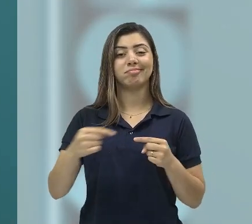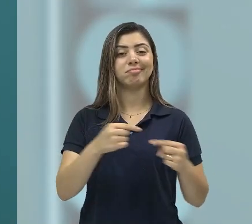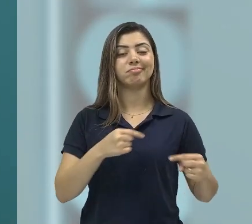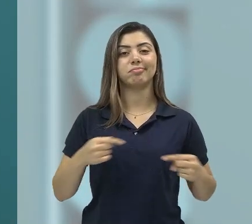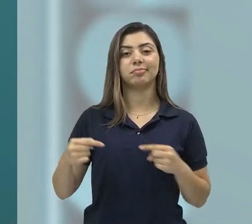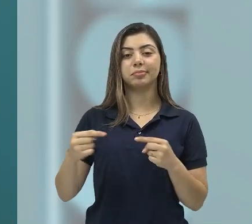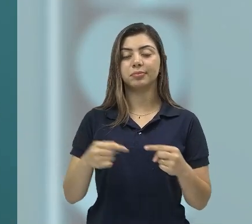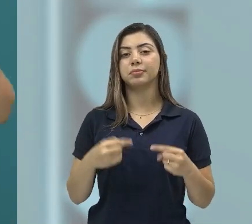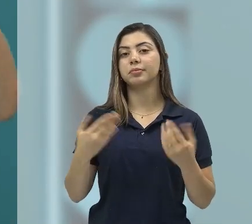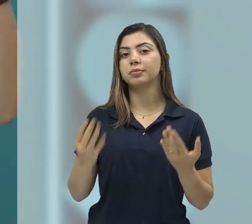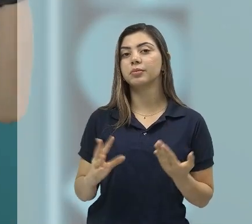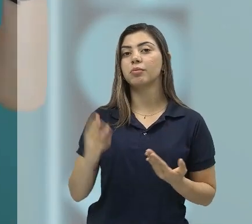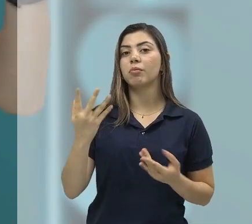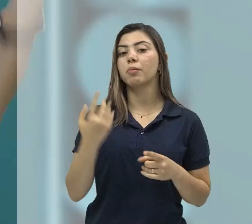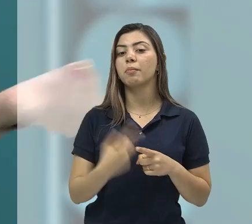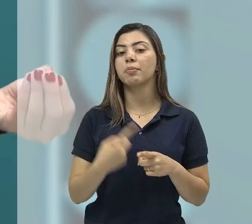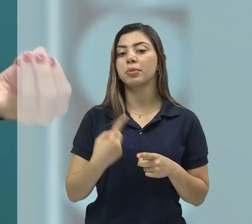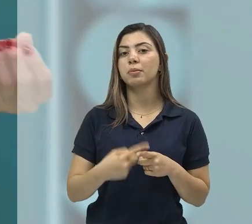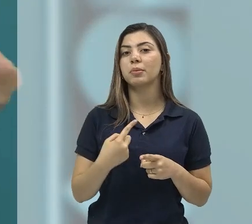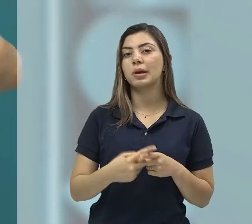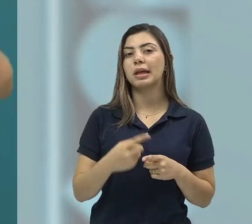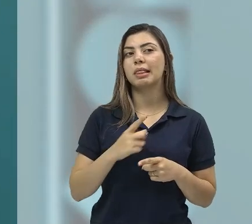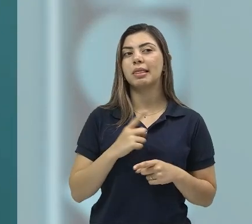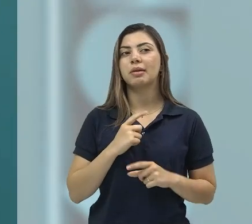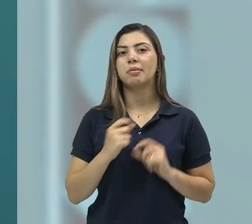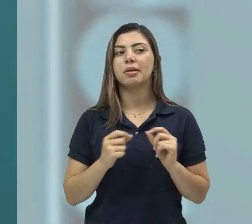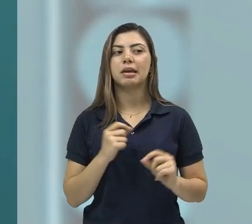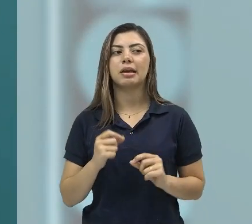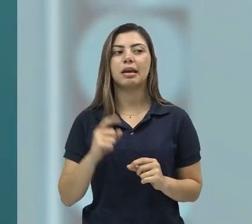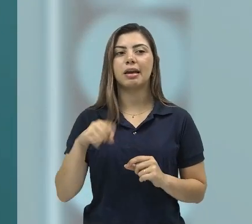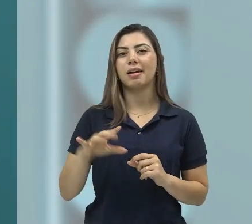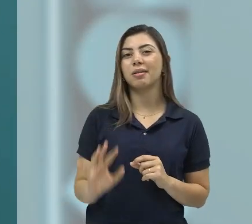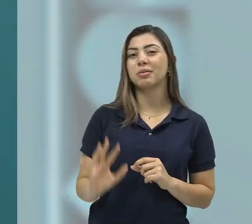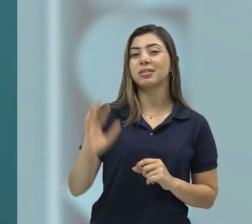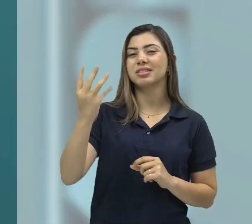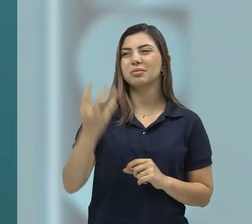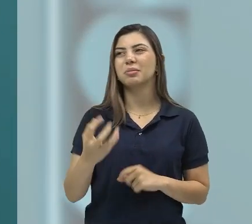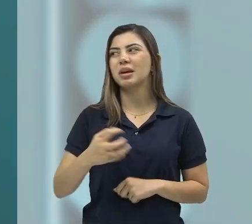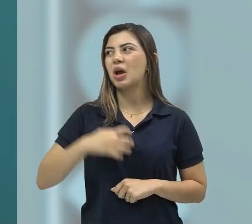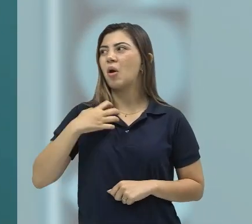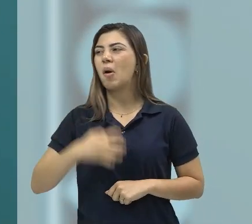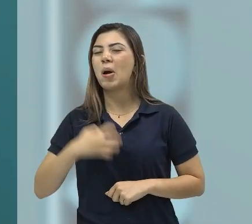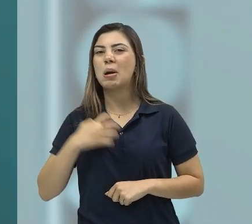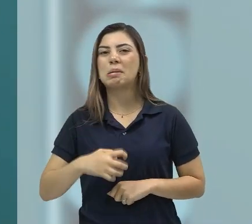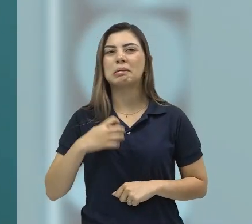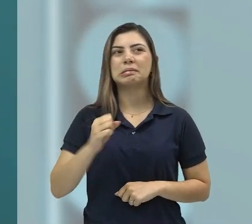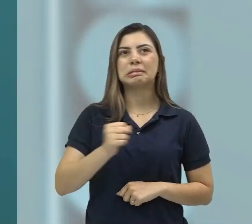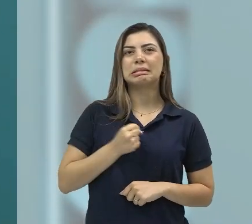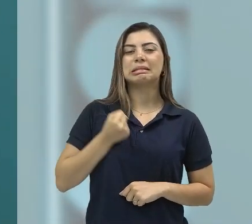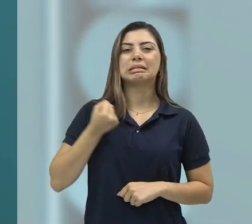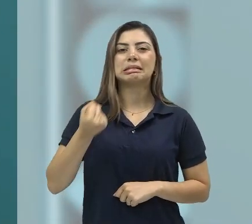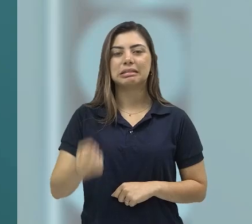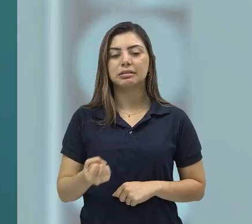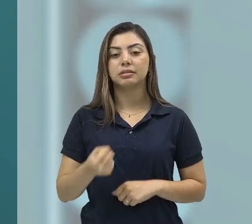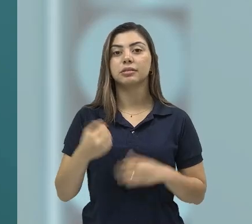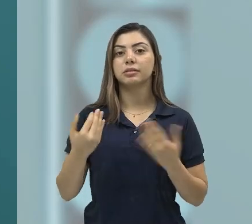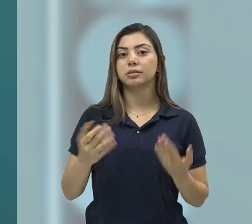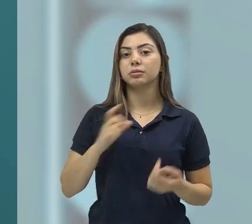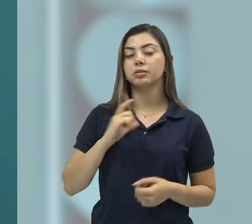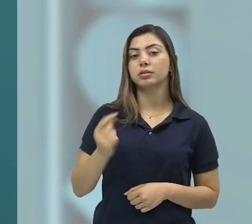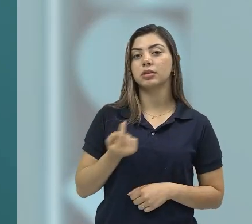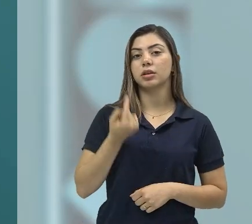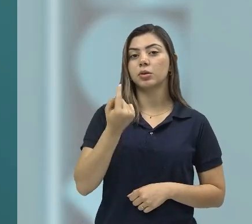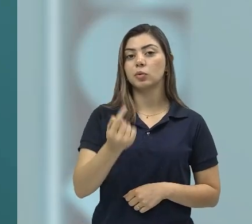esse conflito acontece por causa de ressentimentos, por causa de ódio, por causa de rancor. Tanto que um dos